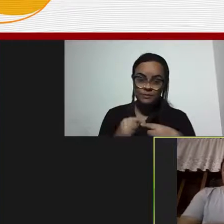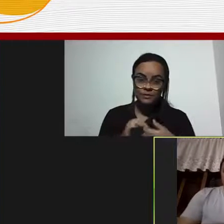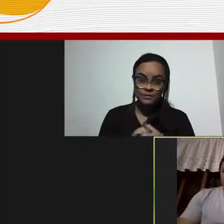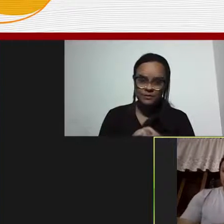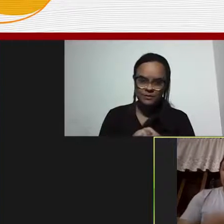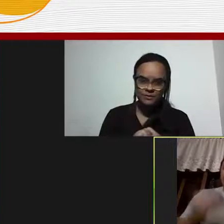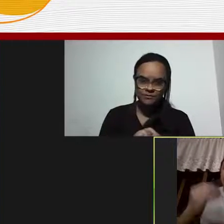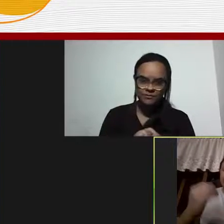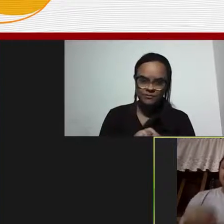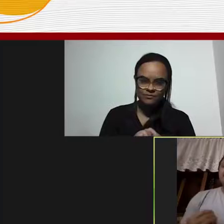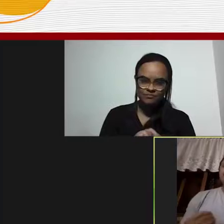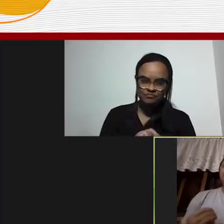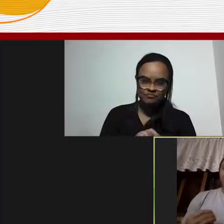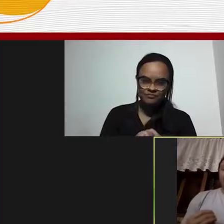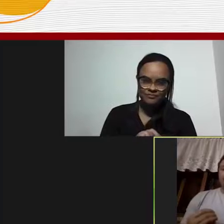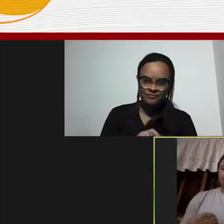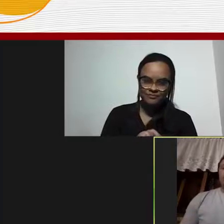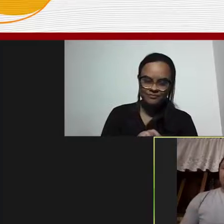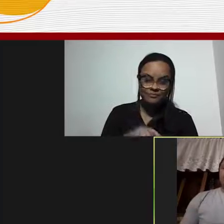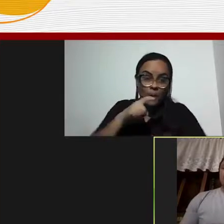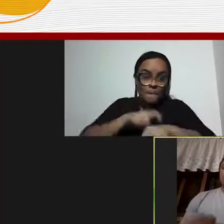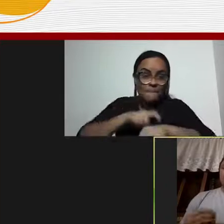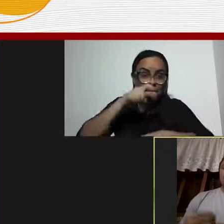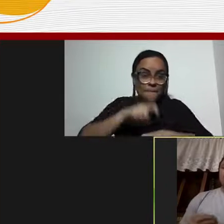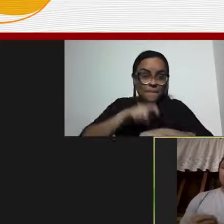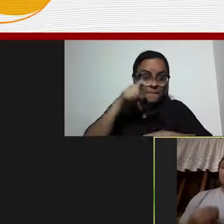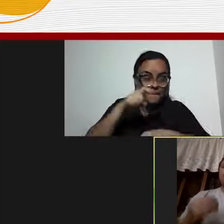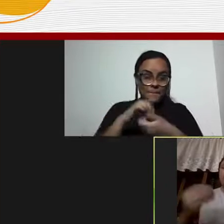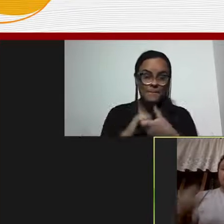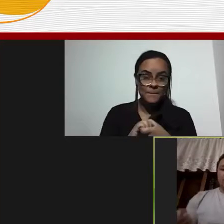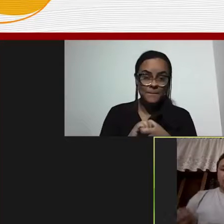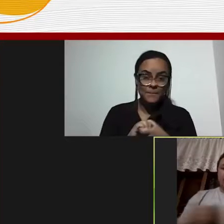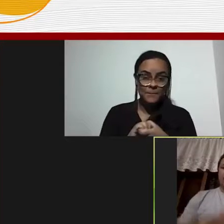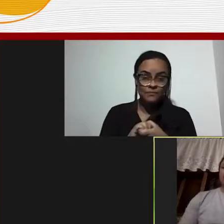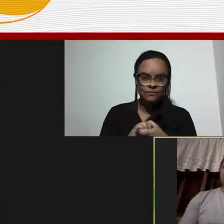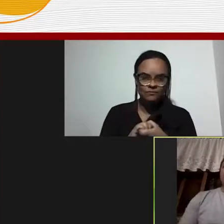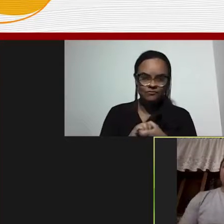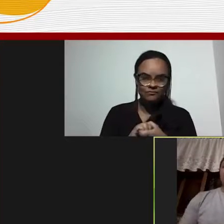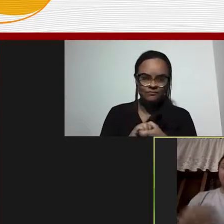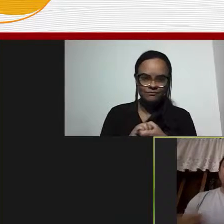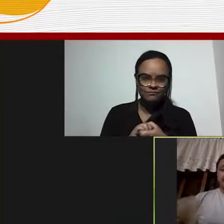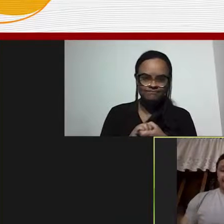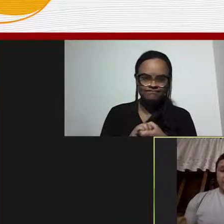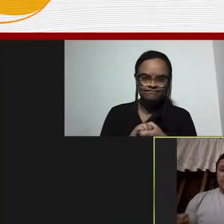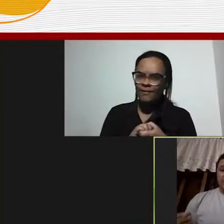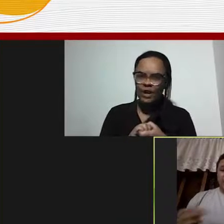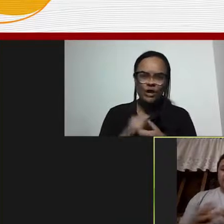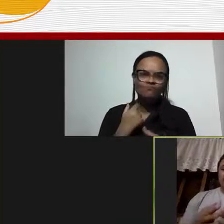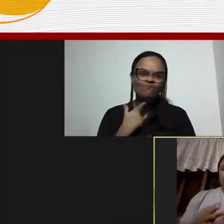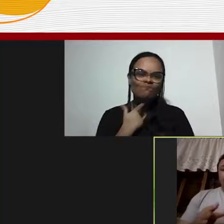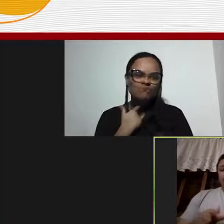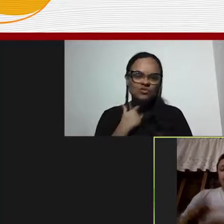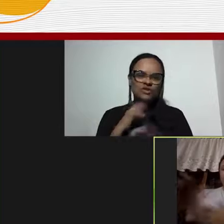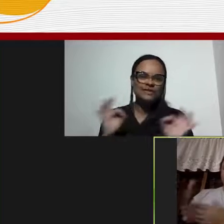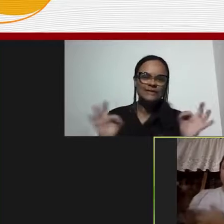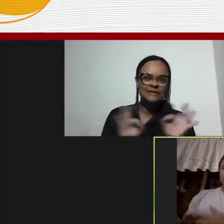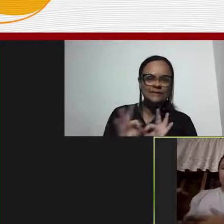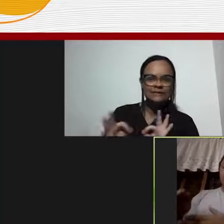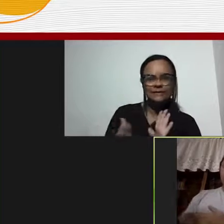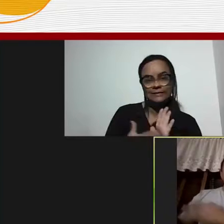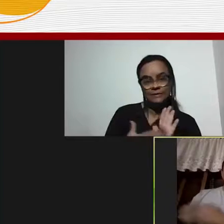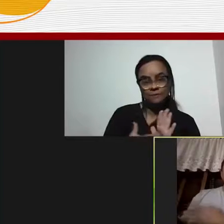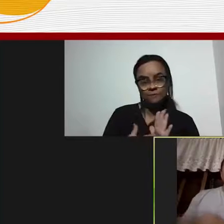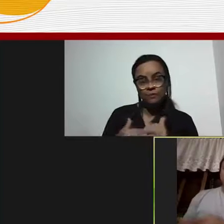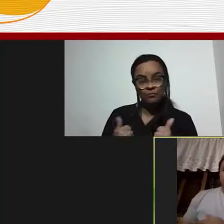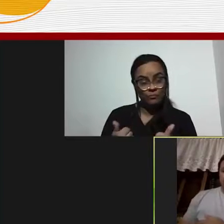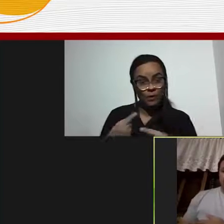nunca beberei, mas nesse momento eu não tenho essa pretensão de poder estar seguindo